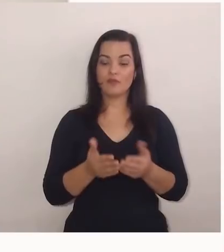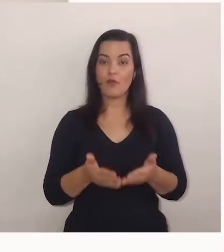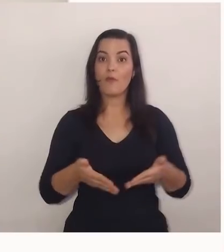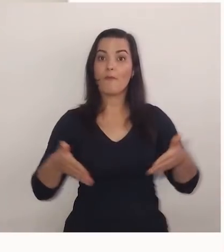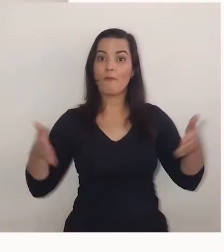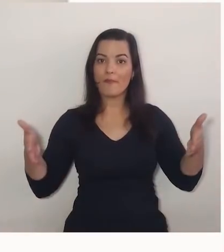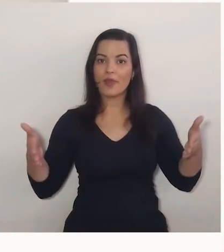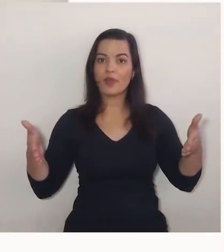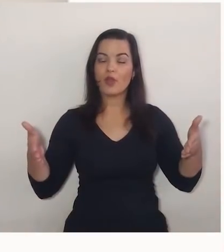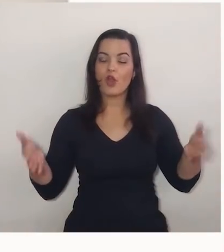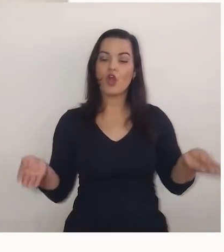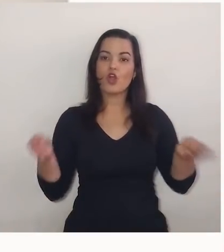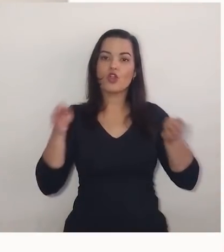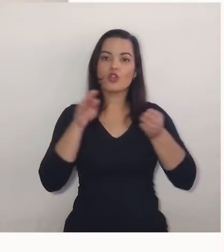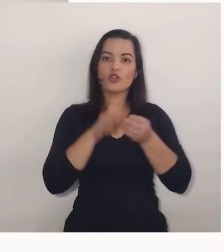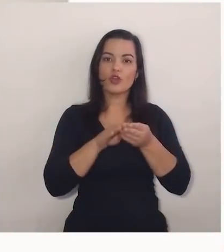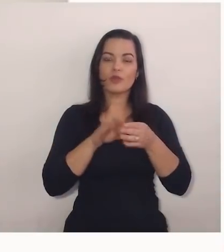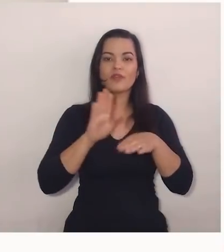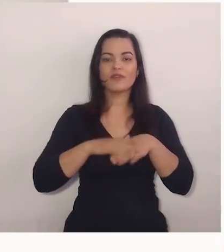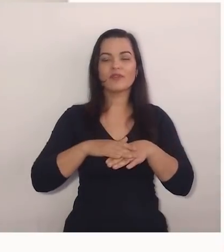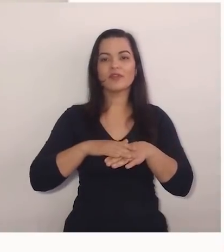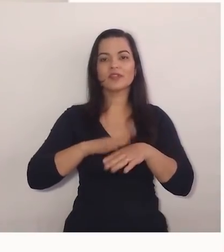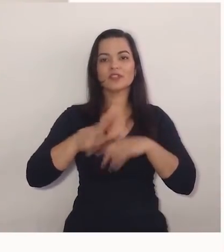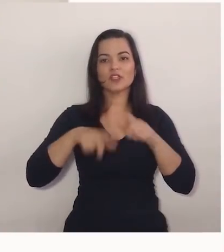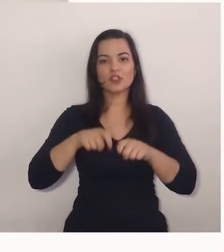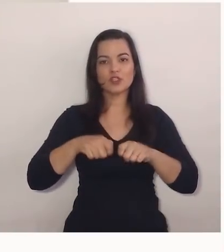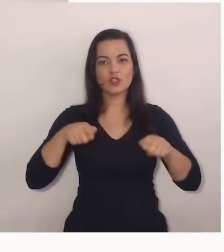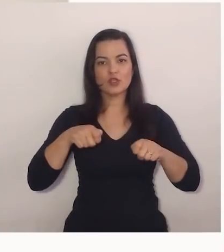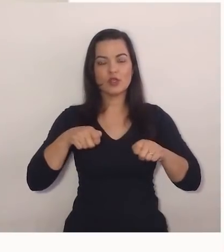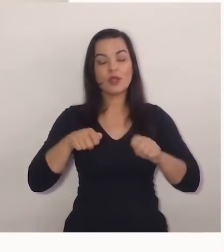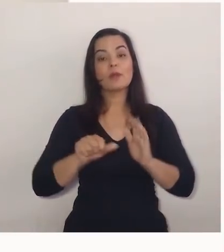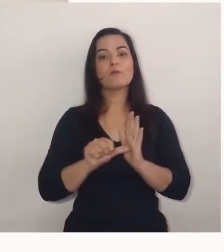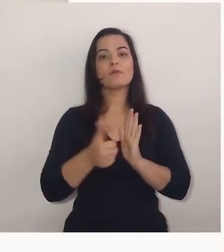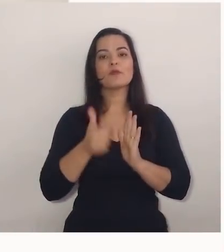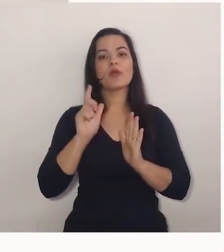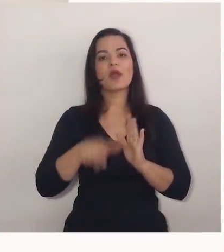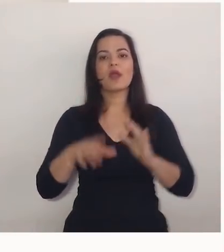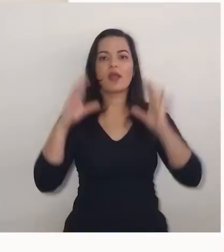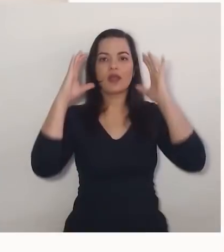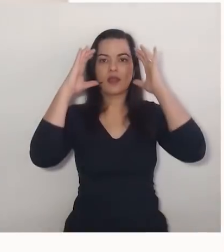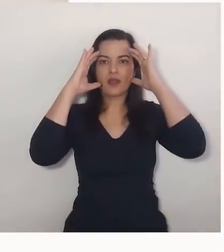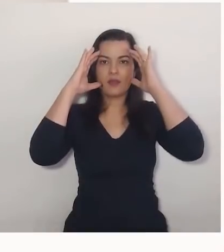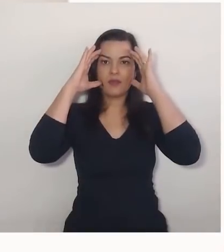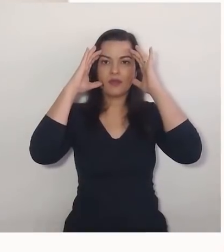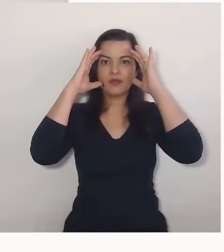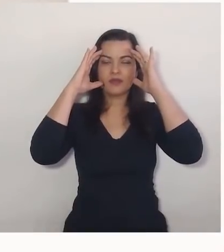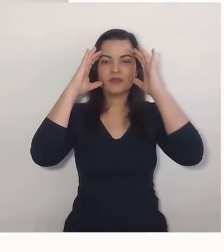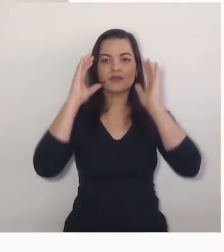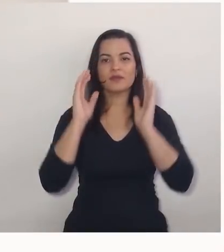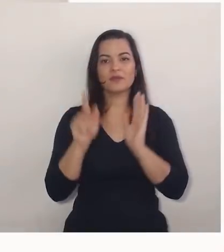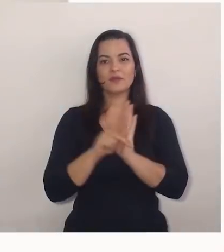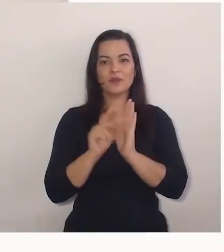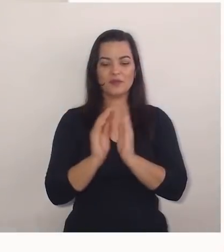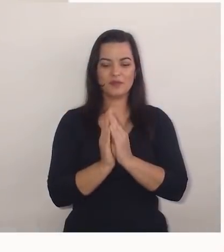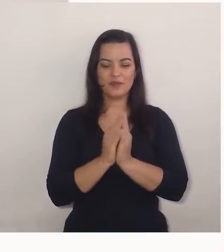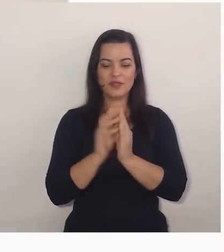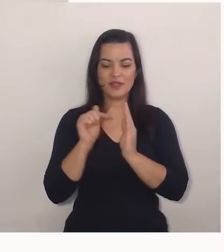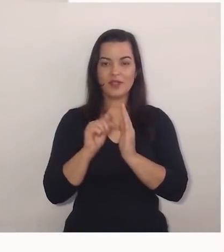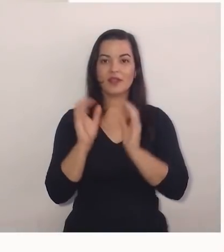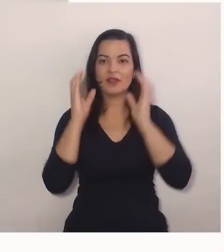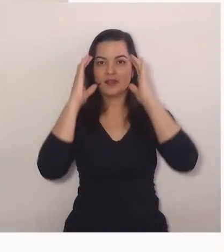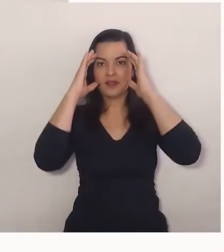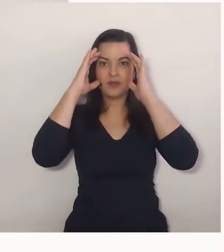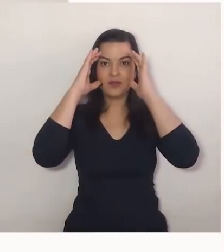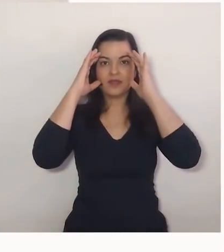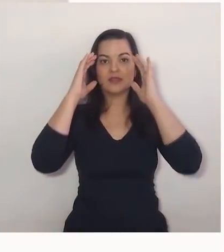e fazer um nó. O primeiro nó, ele vai ser a cabecinha da nossa boneca. Essa boneca é feita